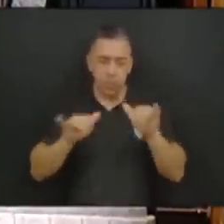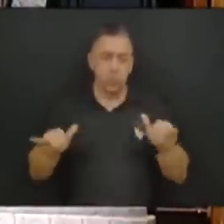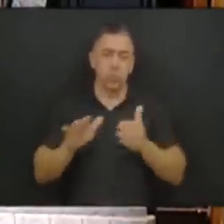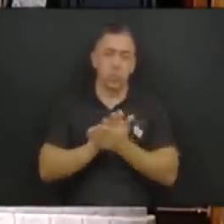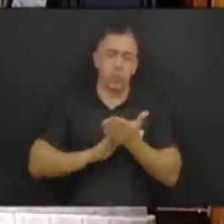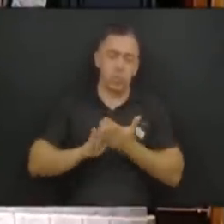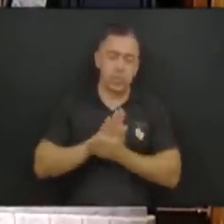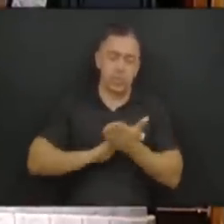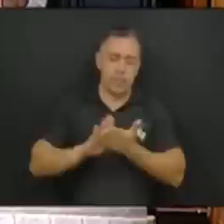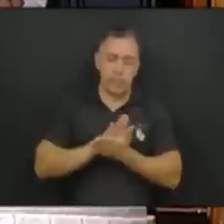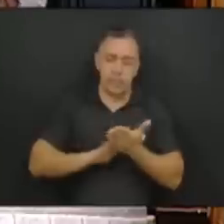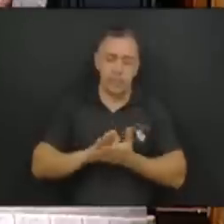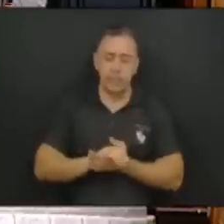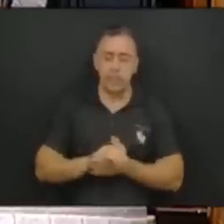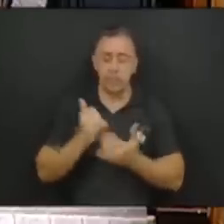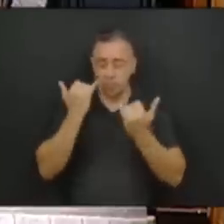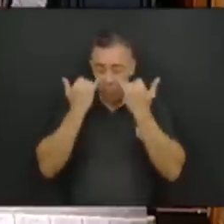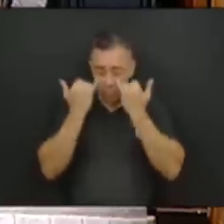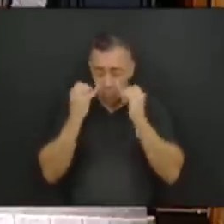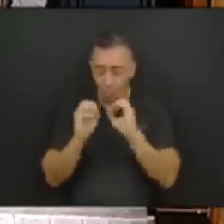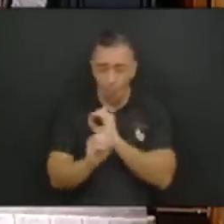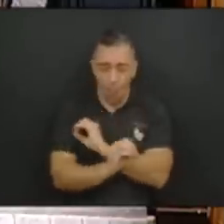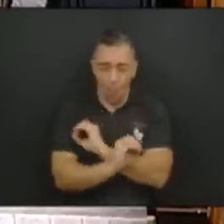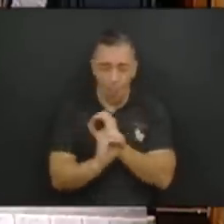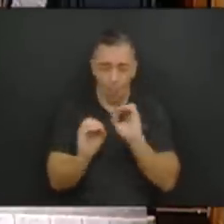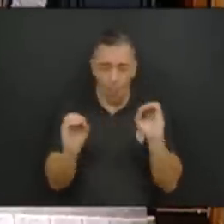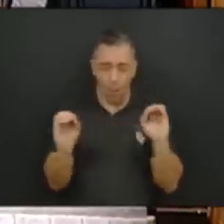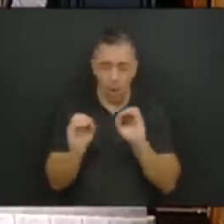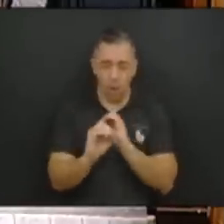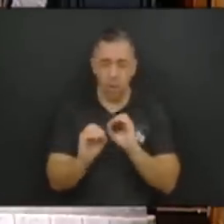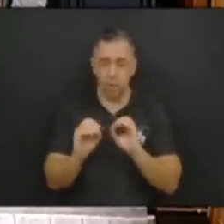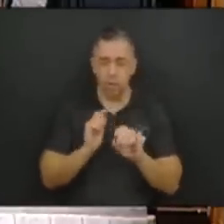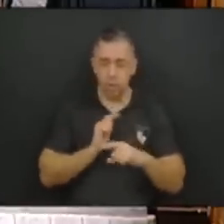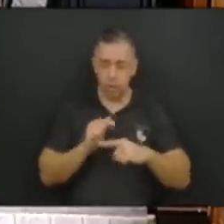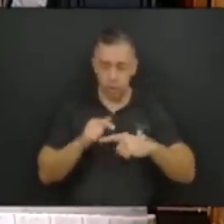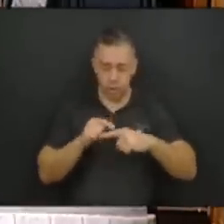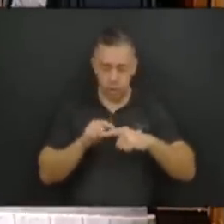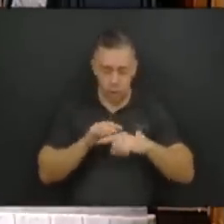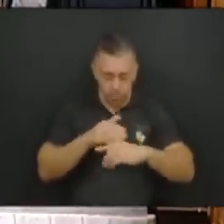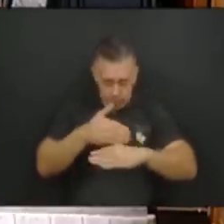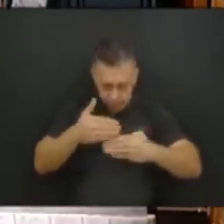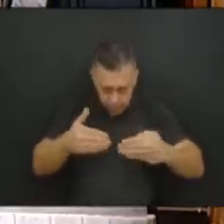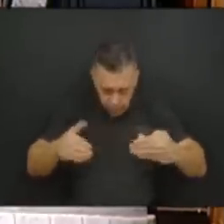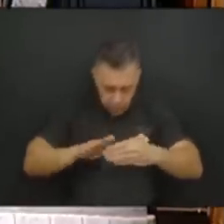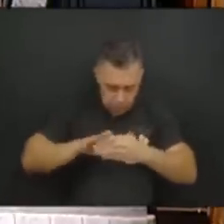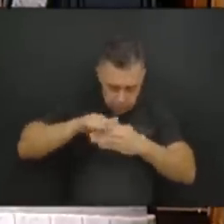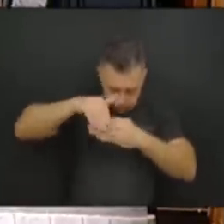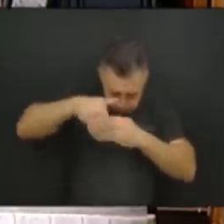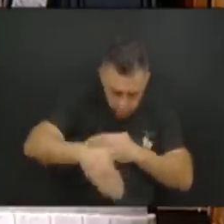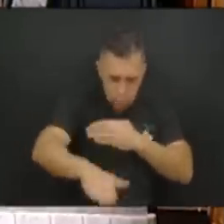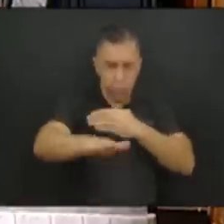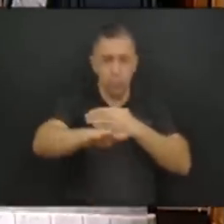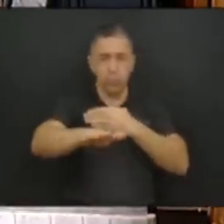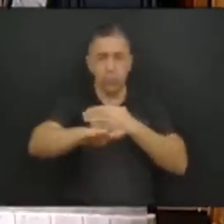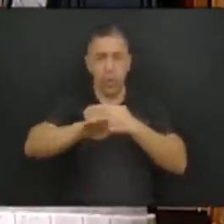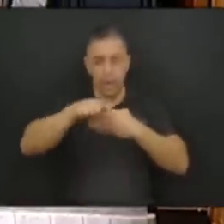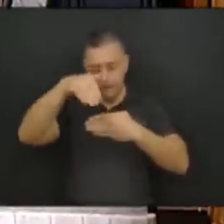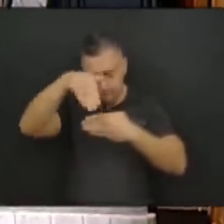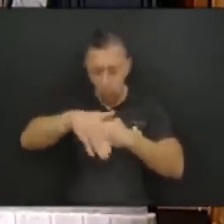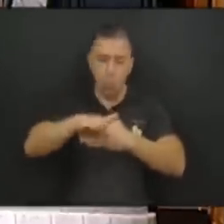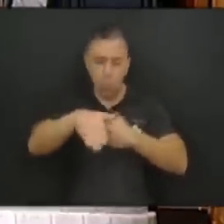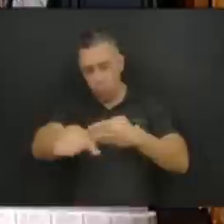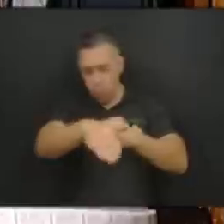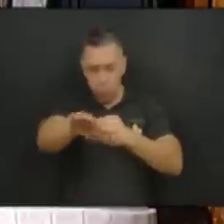nenhuma informação temos um degrau e uma estrada de terra de areia e